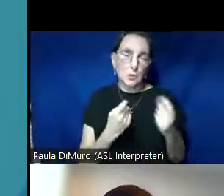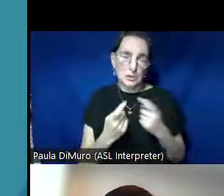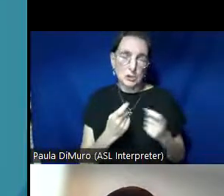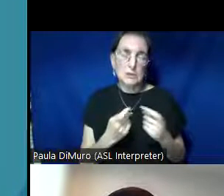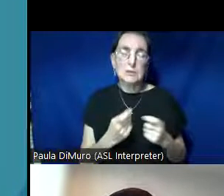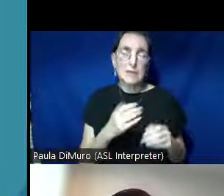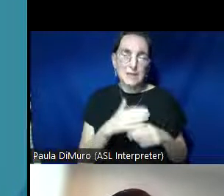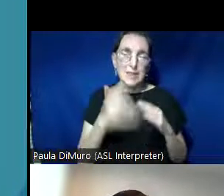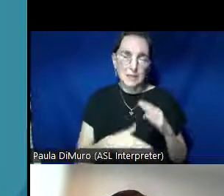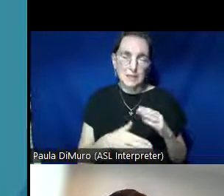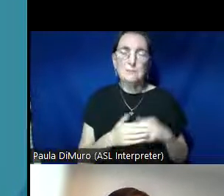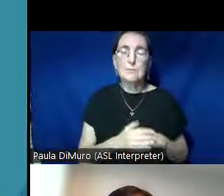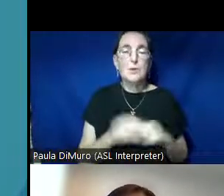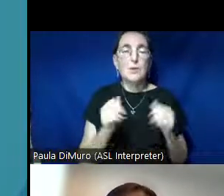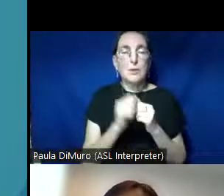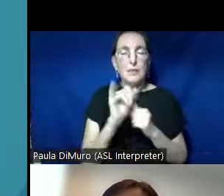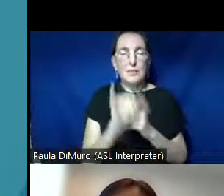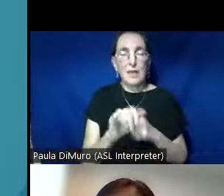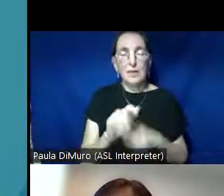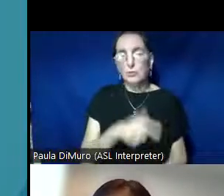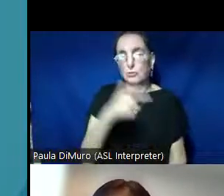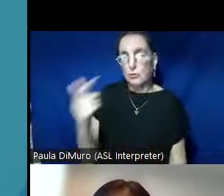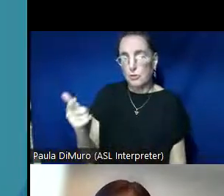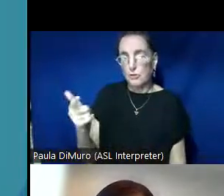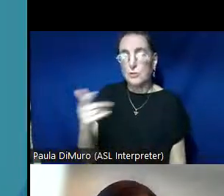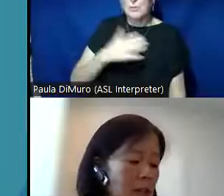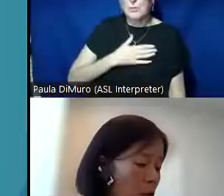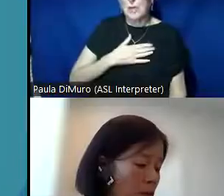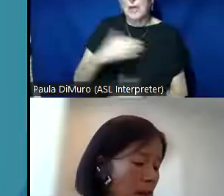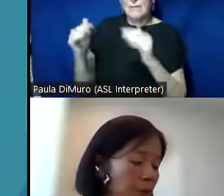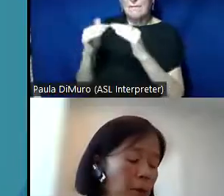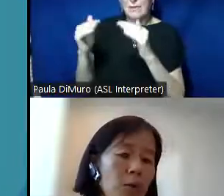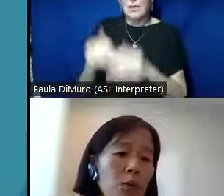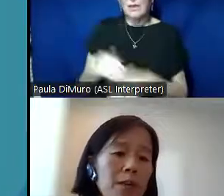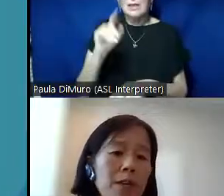língua providenciado durante a revisão de projeto.